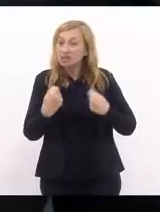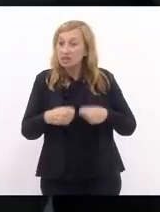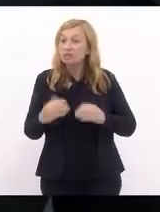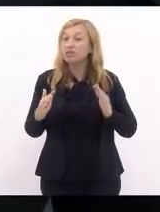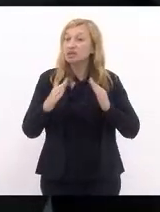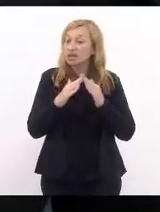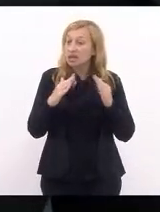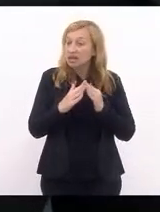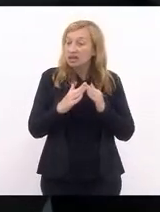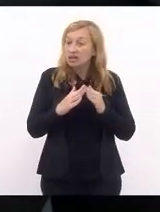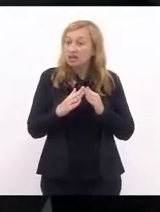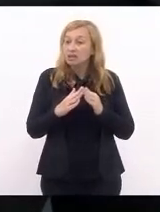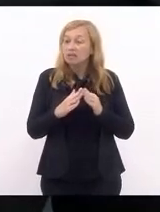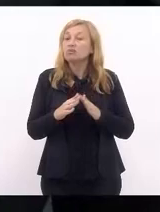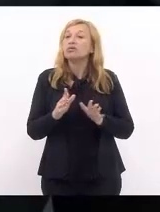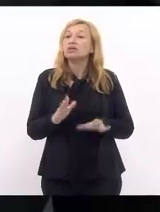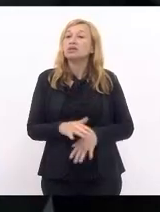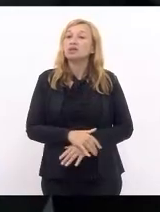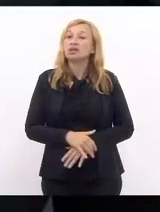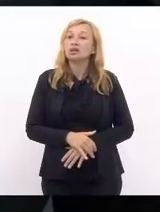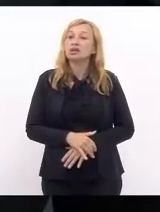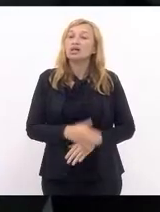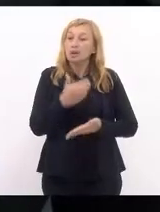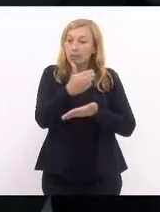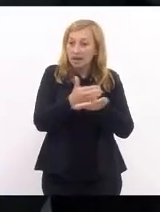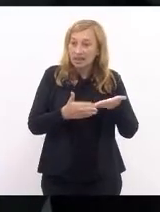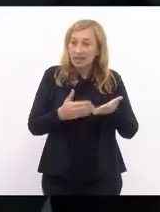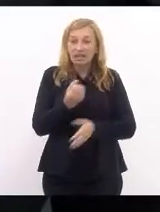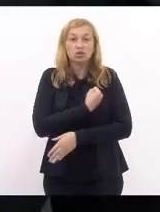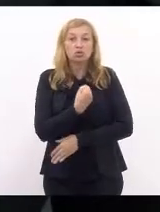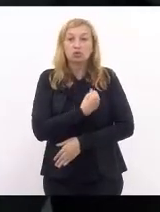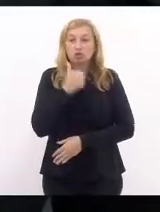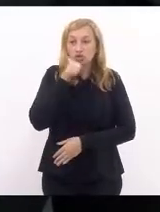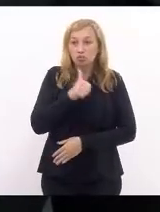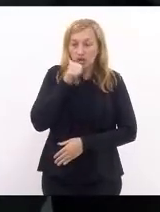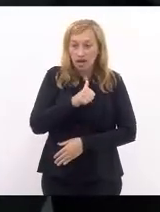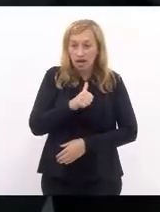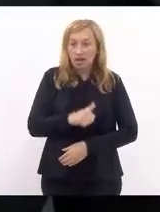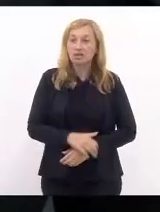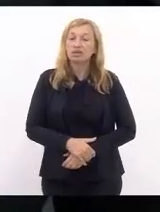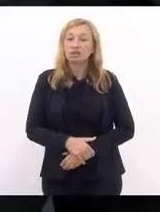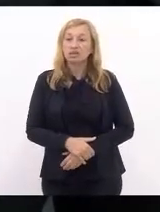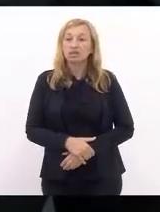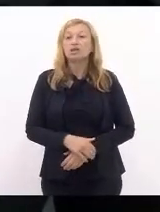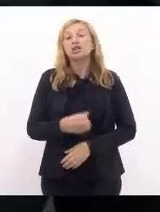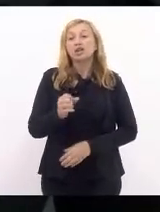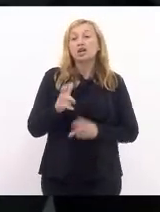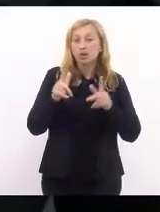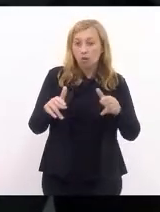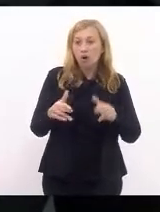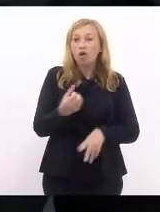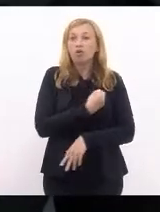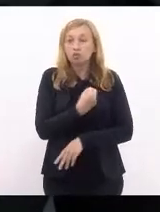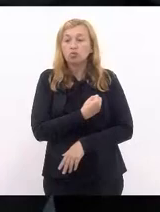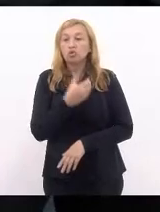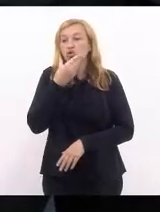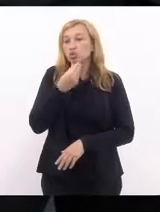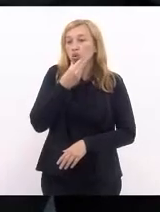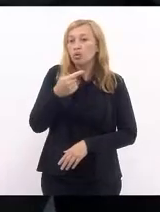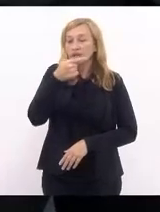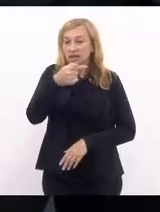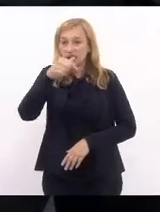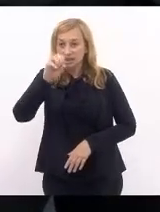precisa que essa casa tem a pelo menos metade do número de mulheres que têm de um número de homens que são